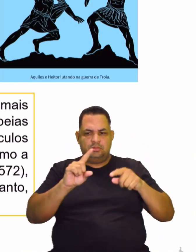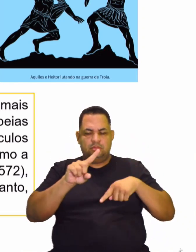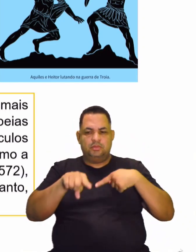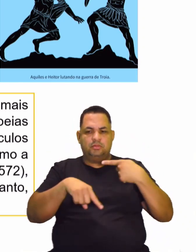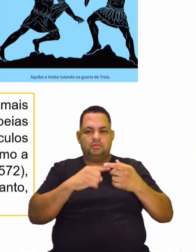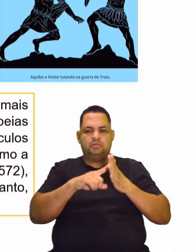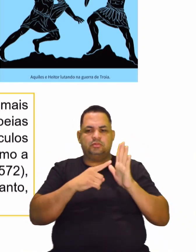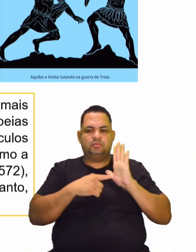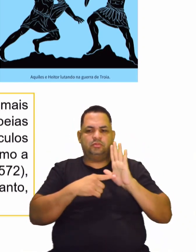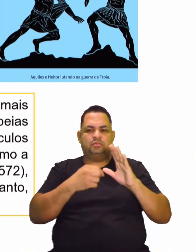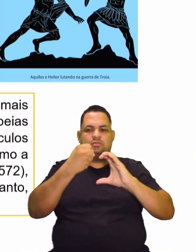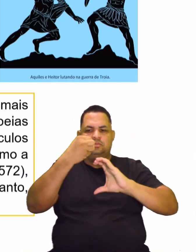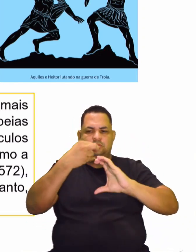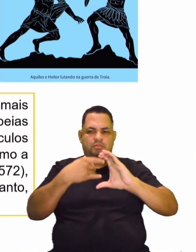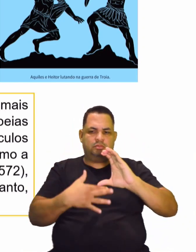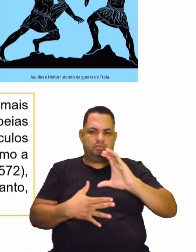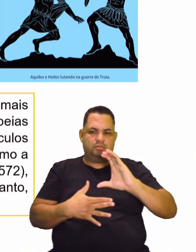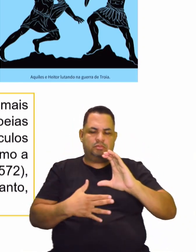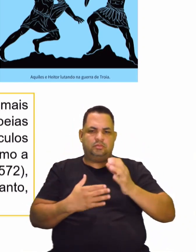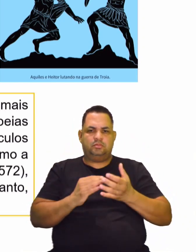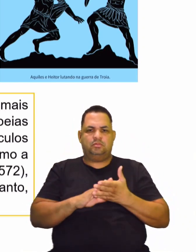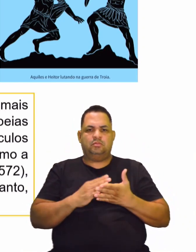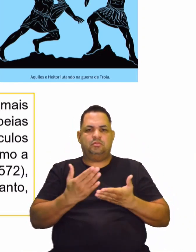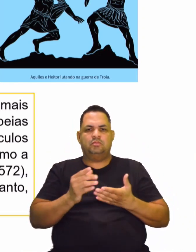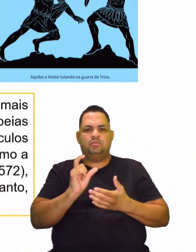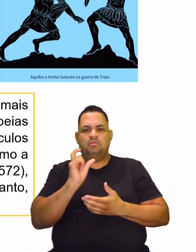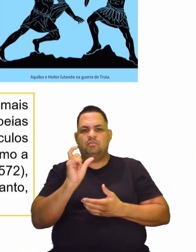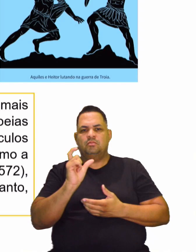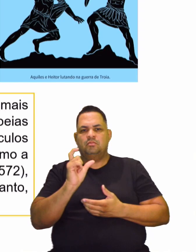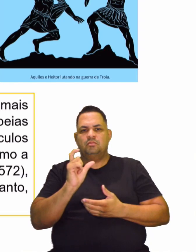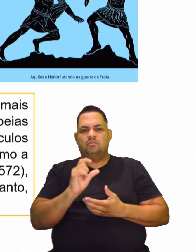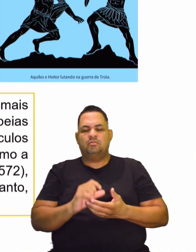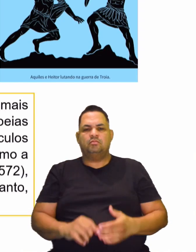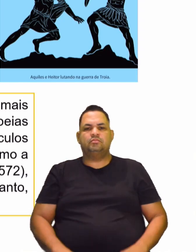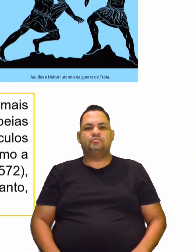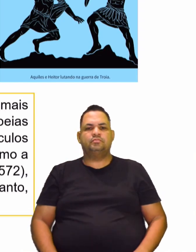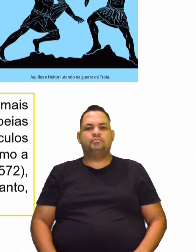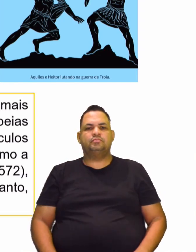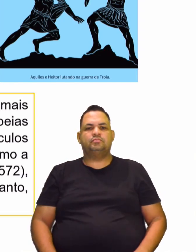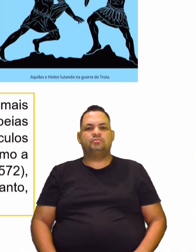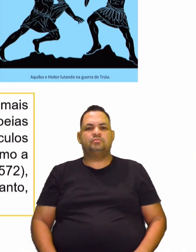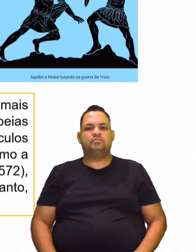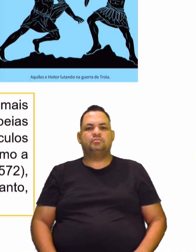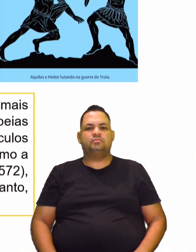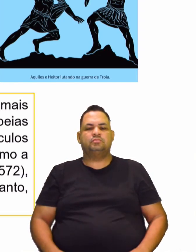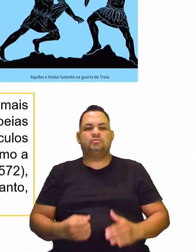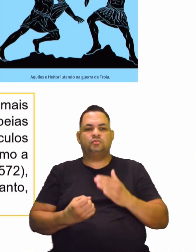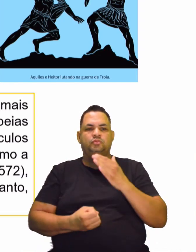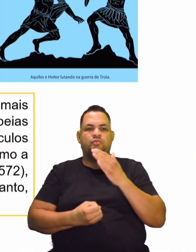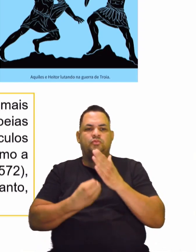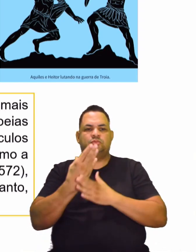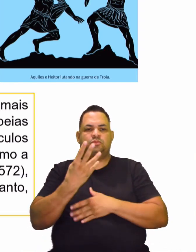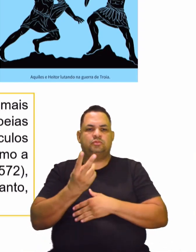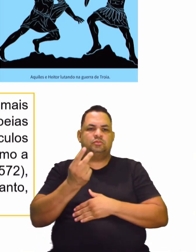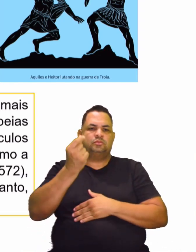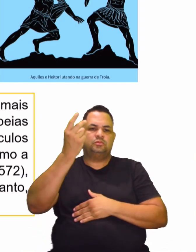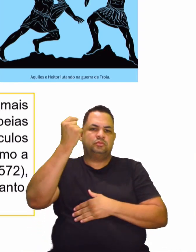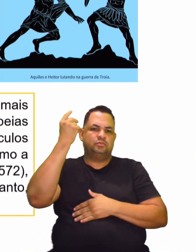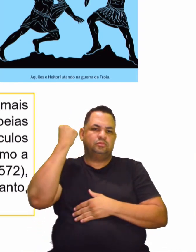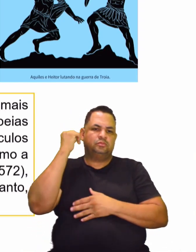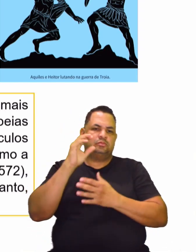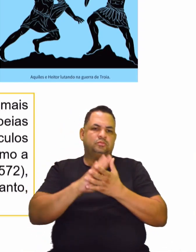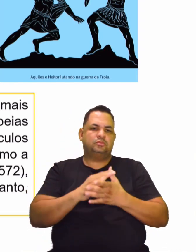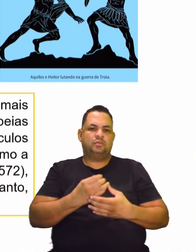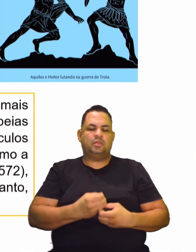características da diferença, tá? Que me fugiu a palavra agora. Sua origem na antiguidade, pelo